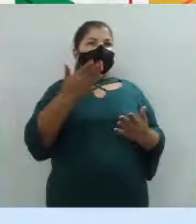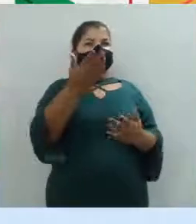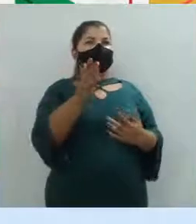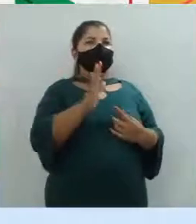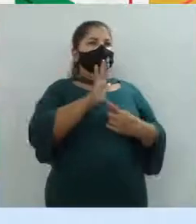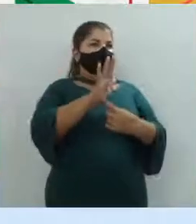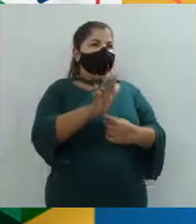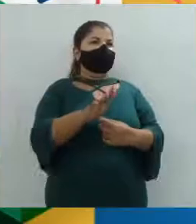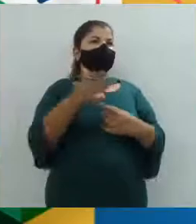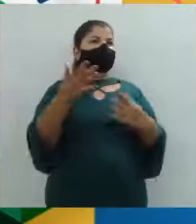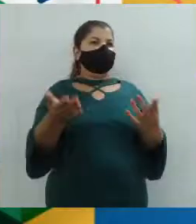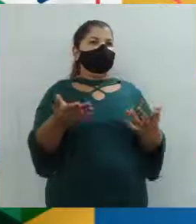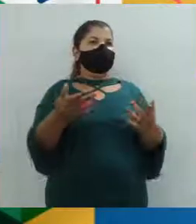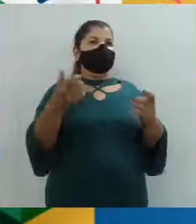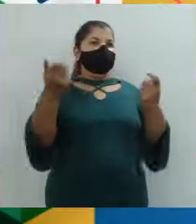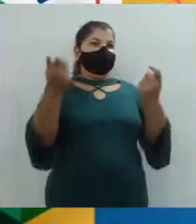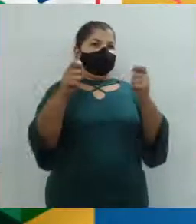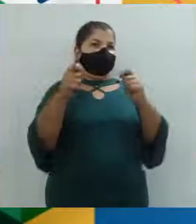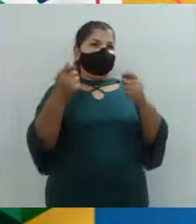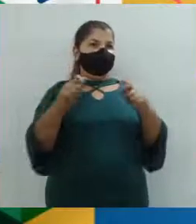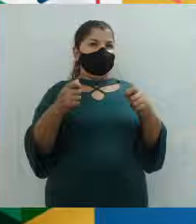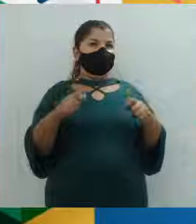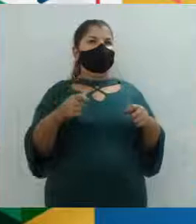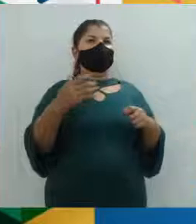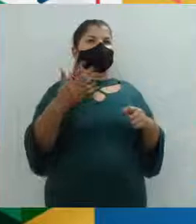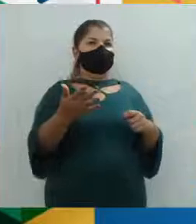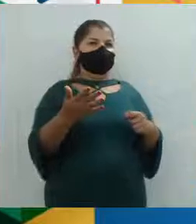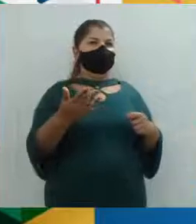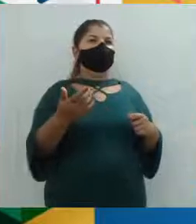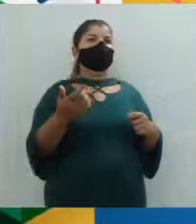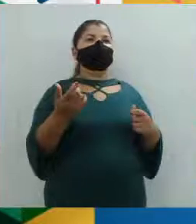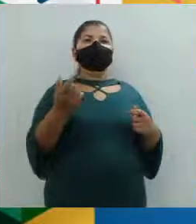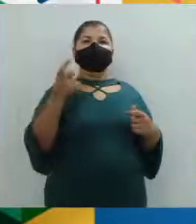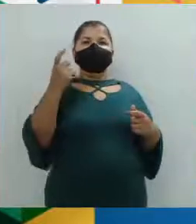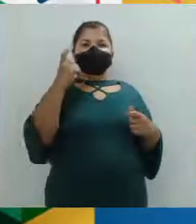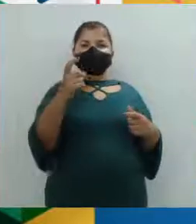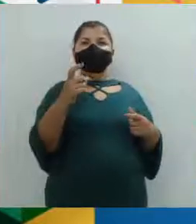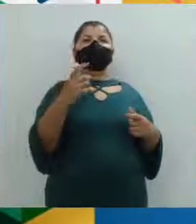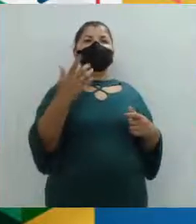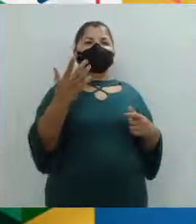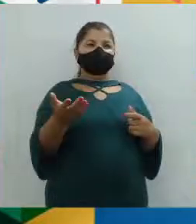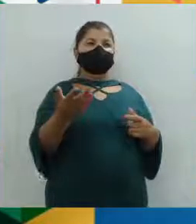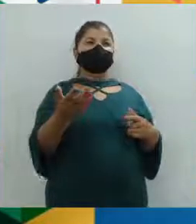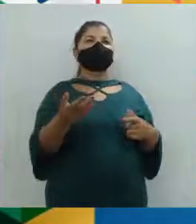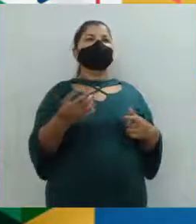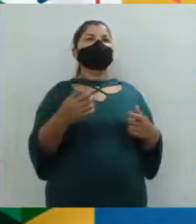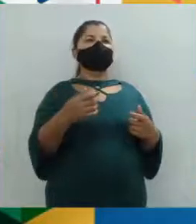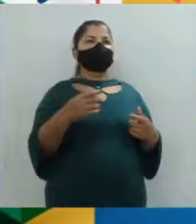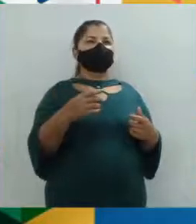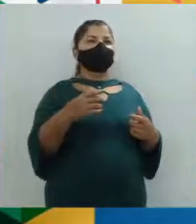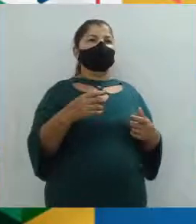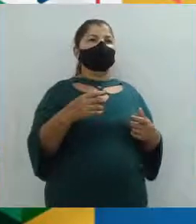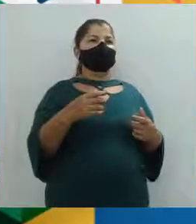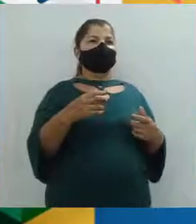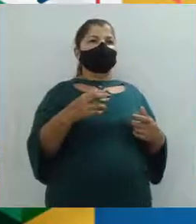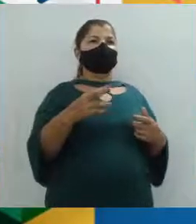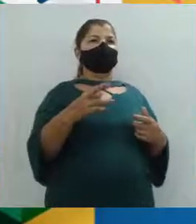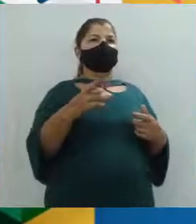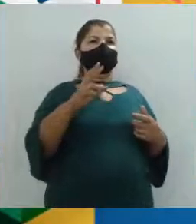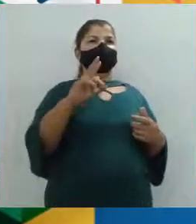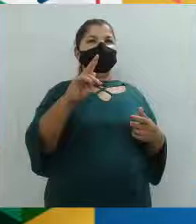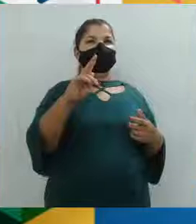vai conhecer uma obra linda, linda, linda, interessantíssima de Rashad